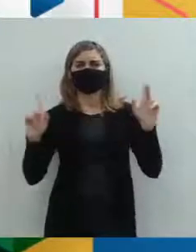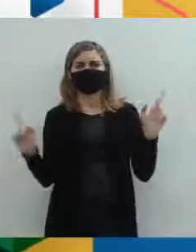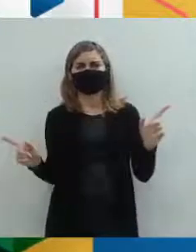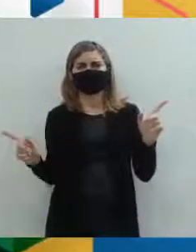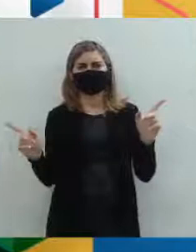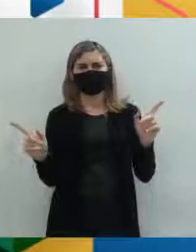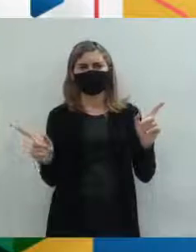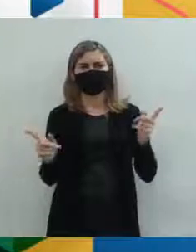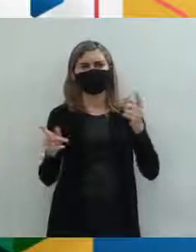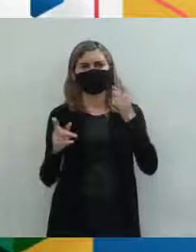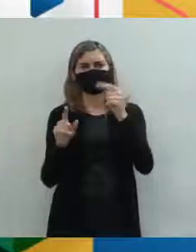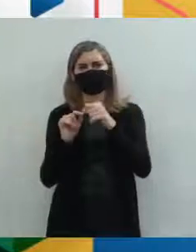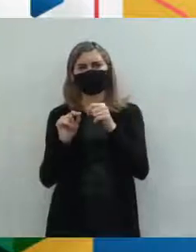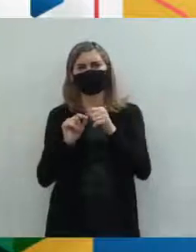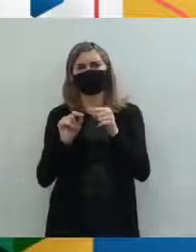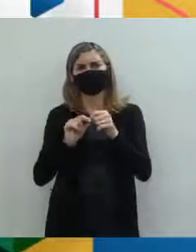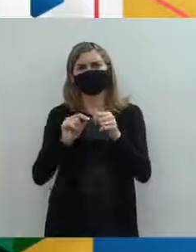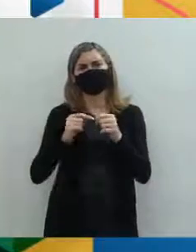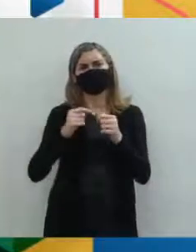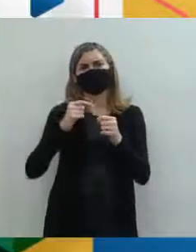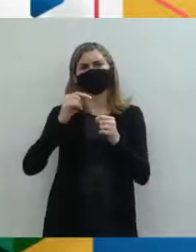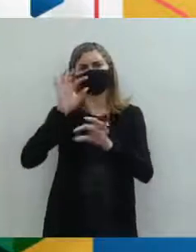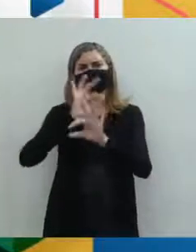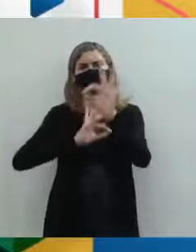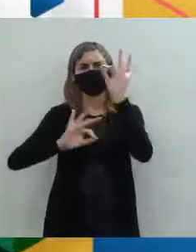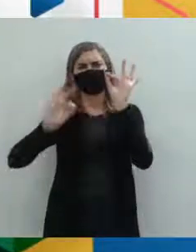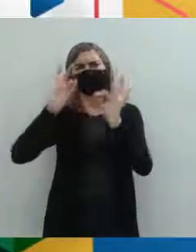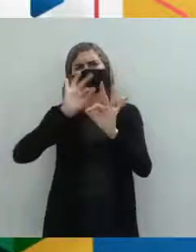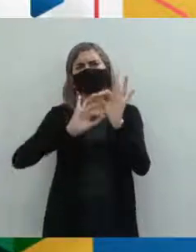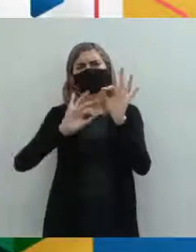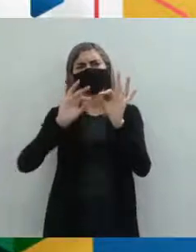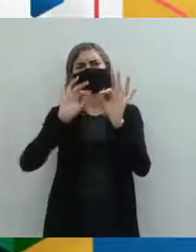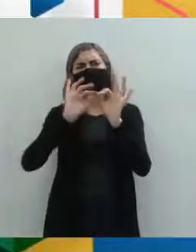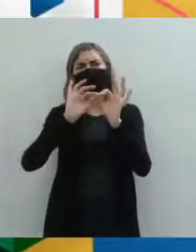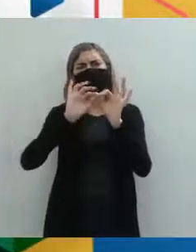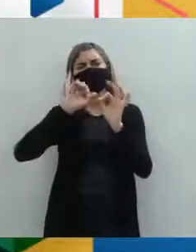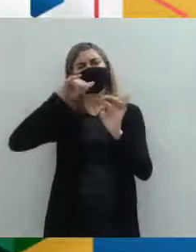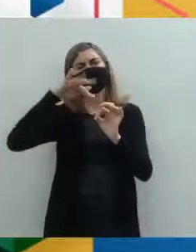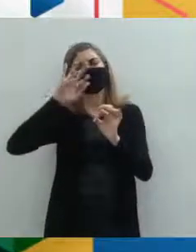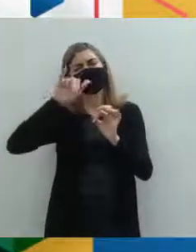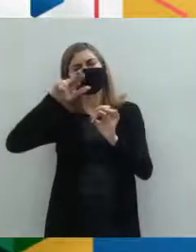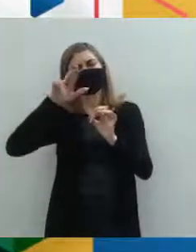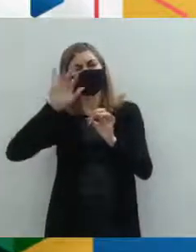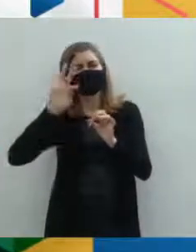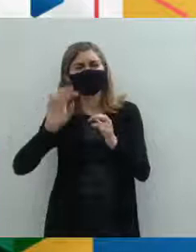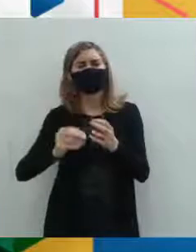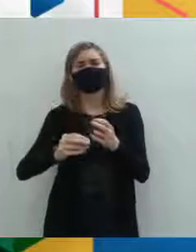impossíveis, preenchimento regular do plano, explorações do infinito e as